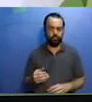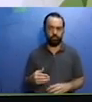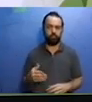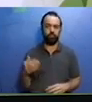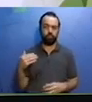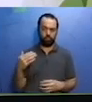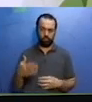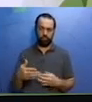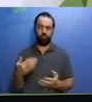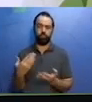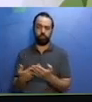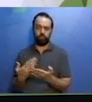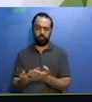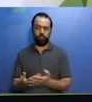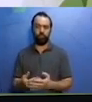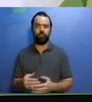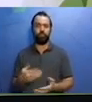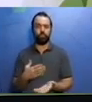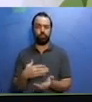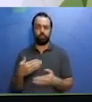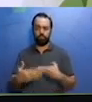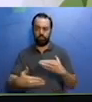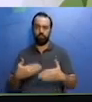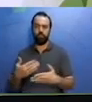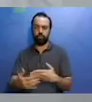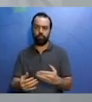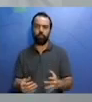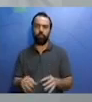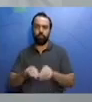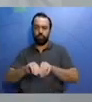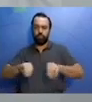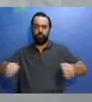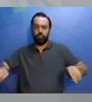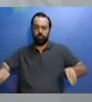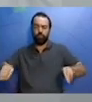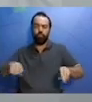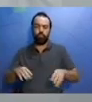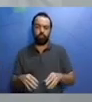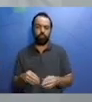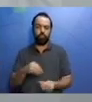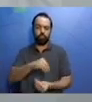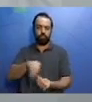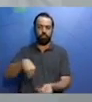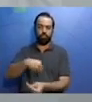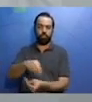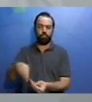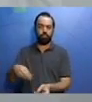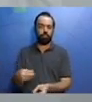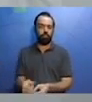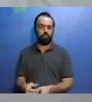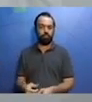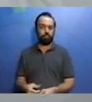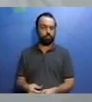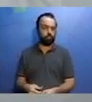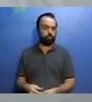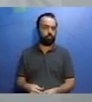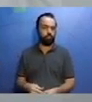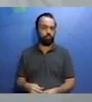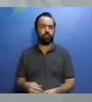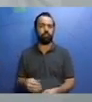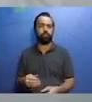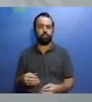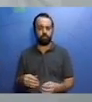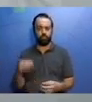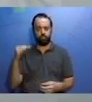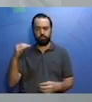próxima aula, a gente vai dar continuidade aí na separação de misturas, nós ainda temos várias técnicas para